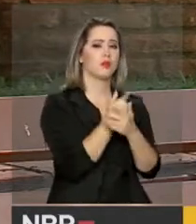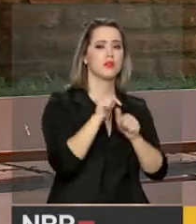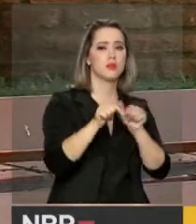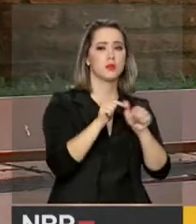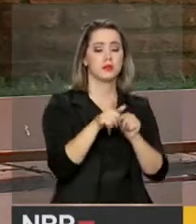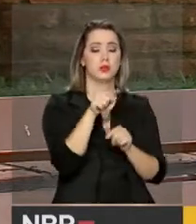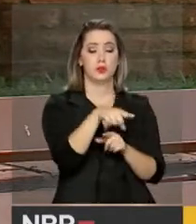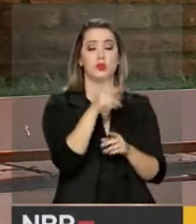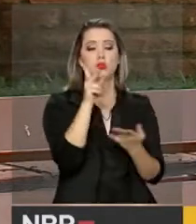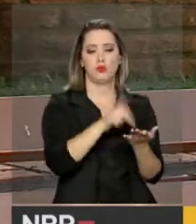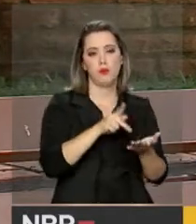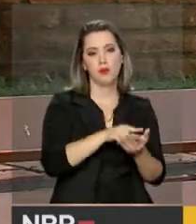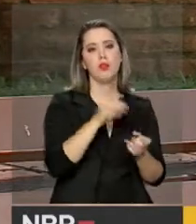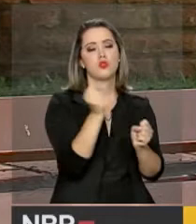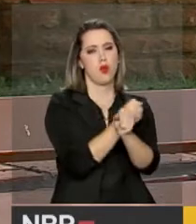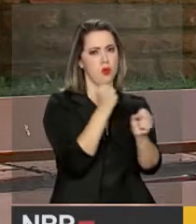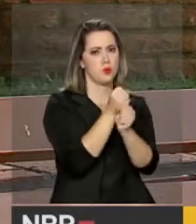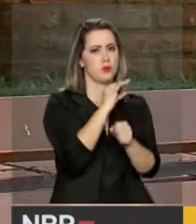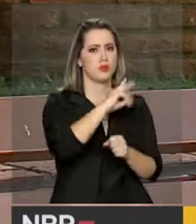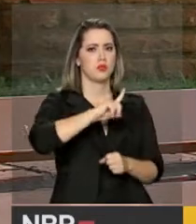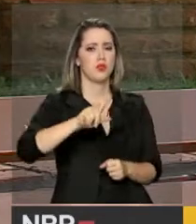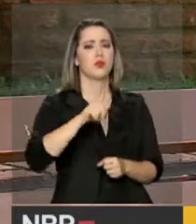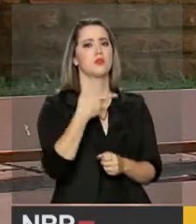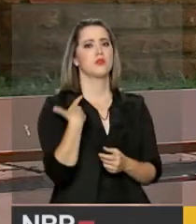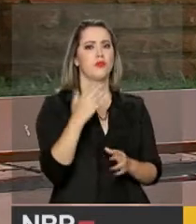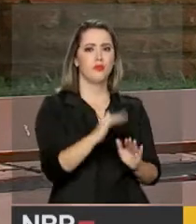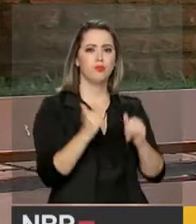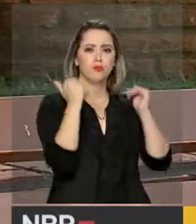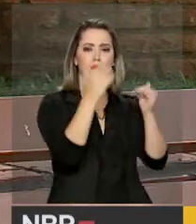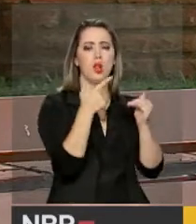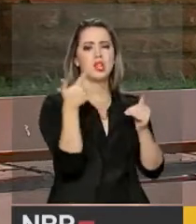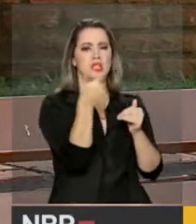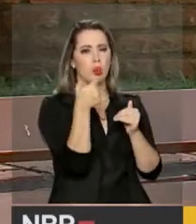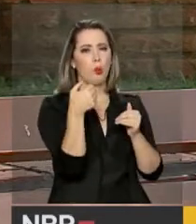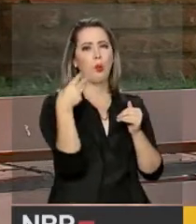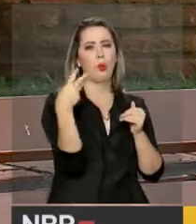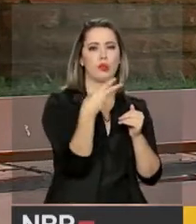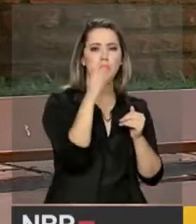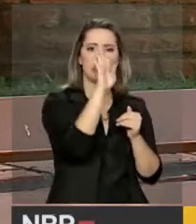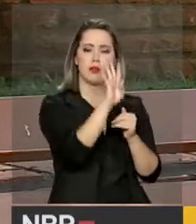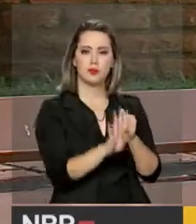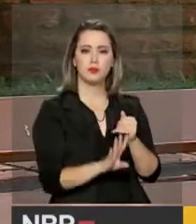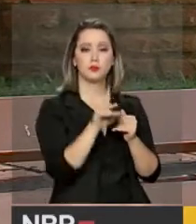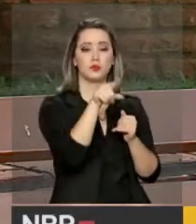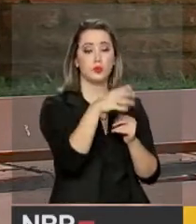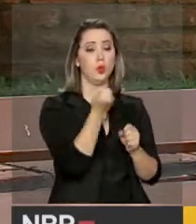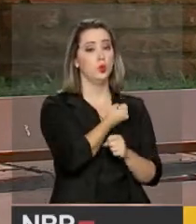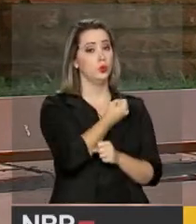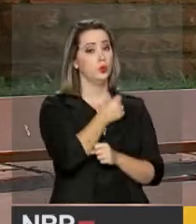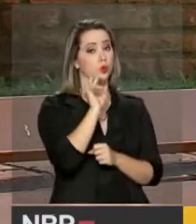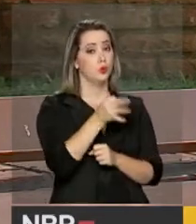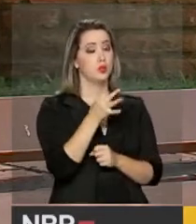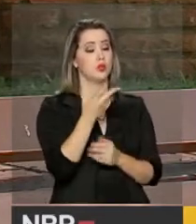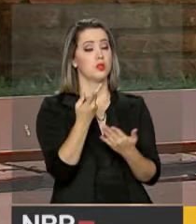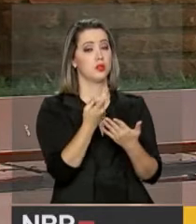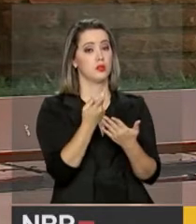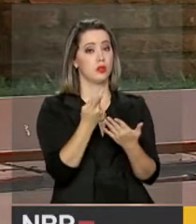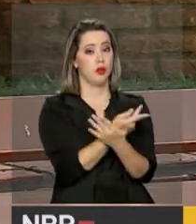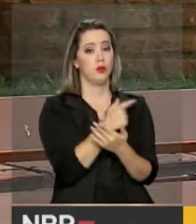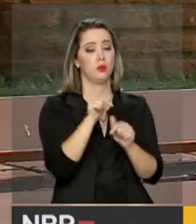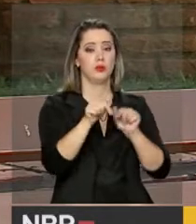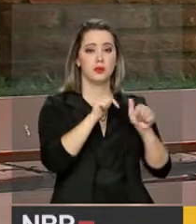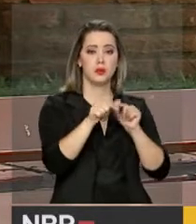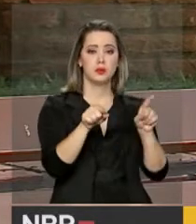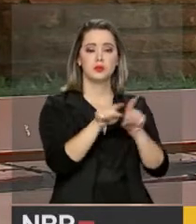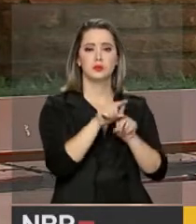civil se destaca, normalmente ela fica em segundo ou terceiro lugar no número absoluto de acidentes graves e fatais,